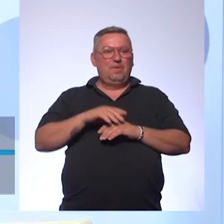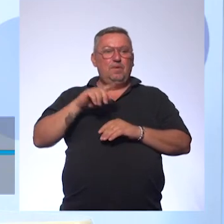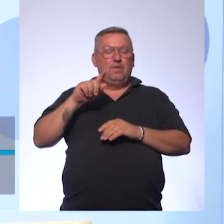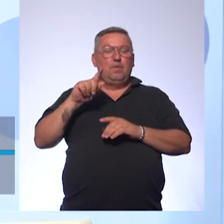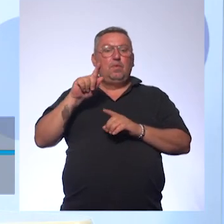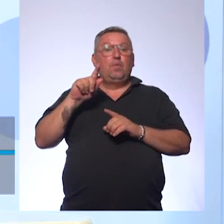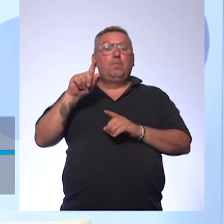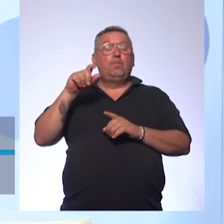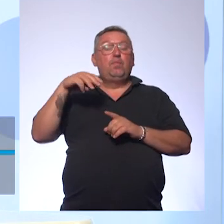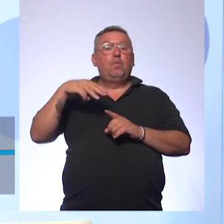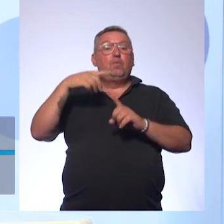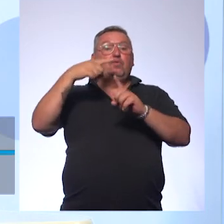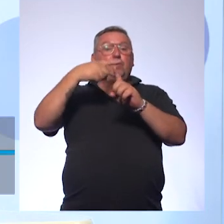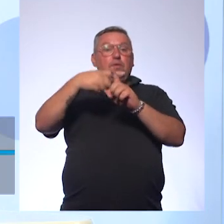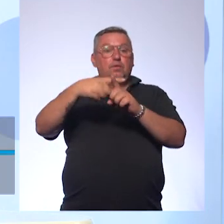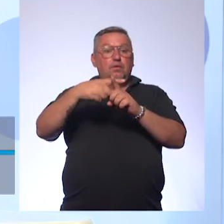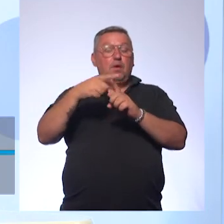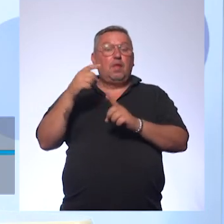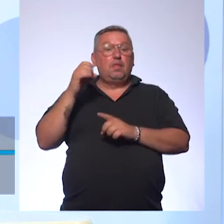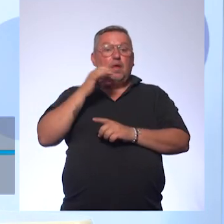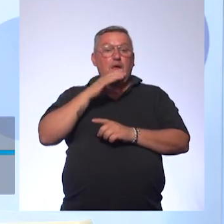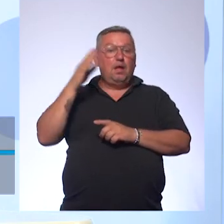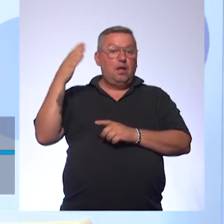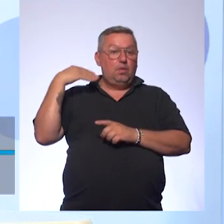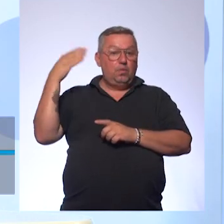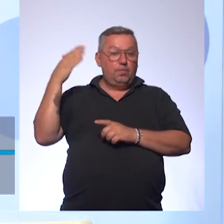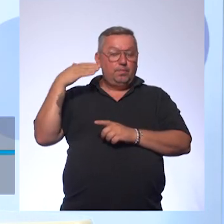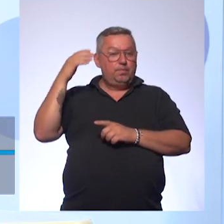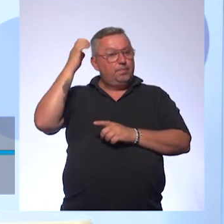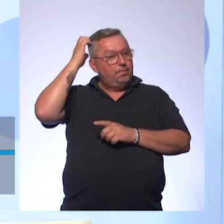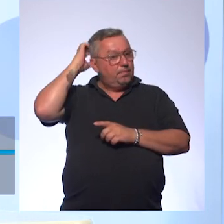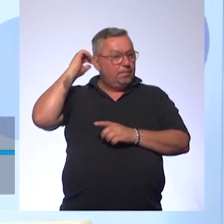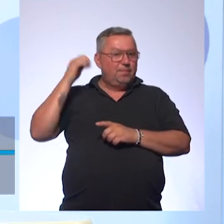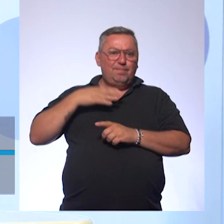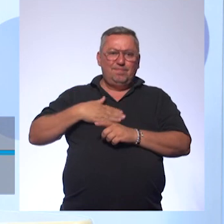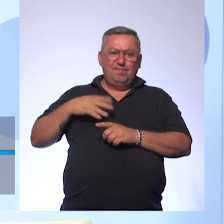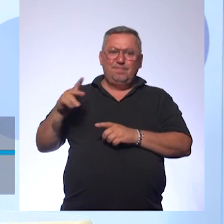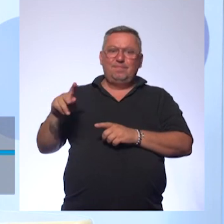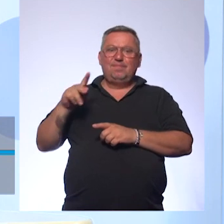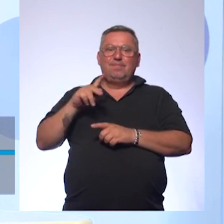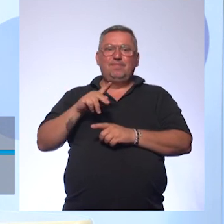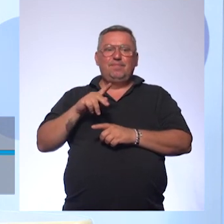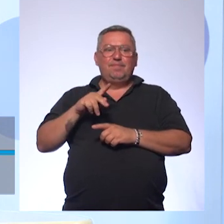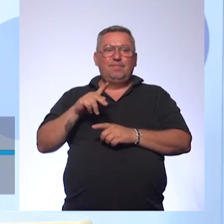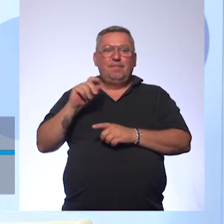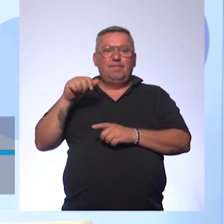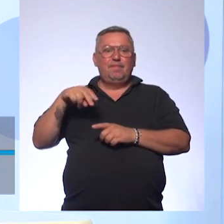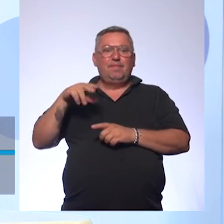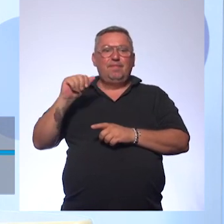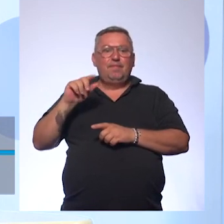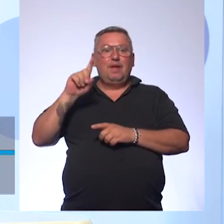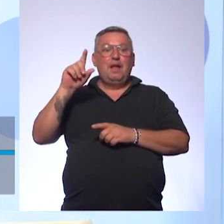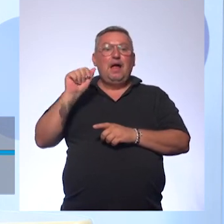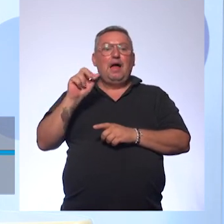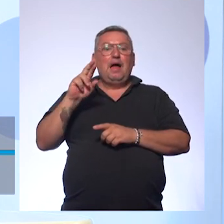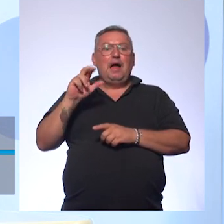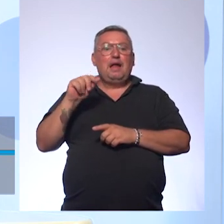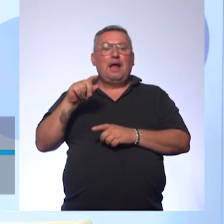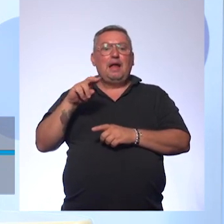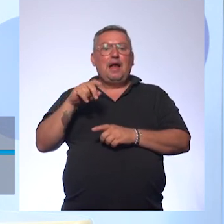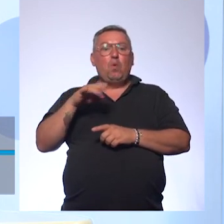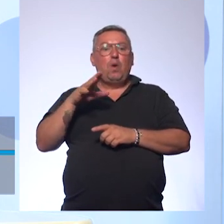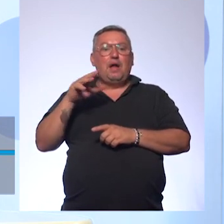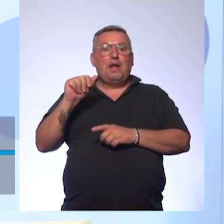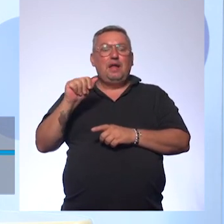Araraquara. Quente inferno. Eita! Tá aqui. Deve estar quente Um sol para demais. cada um. Eu acho que era Araraquara no